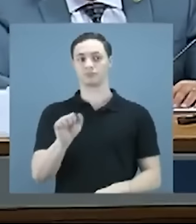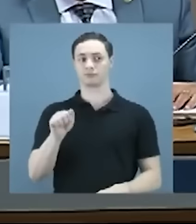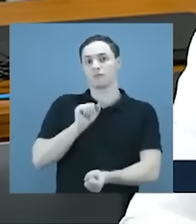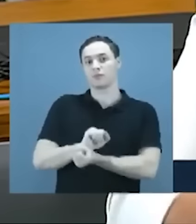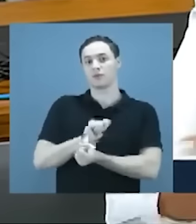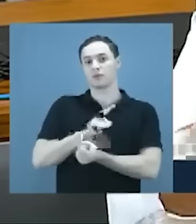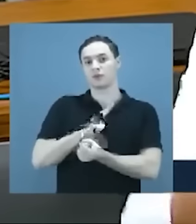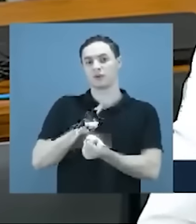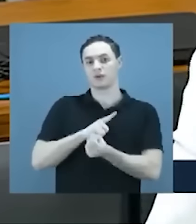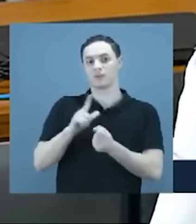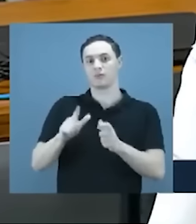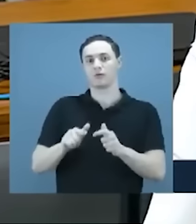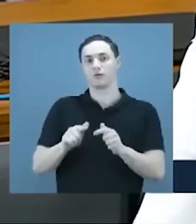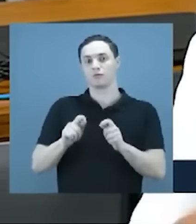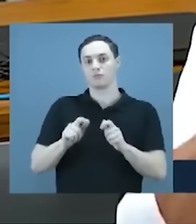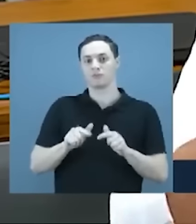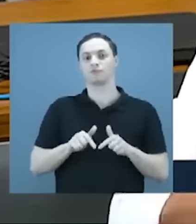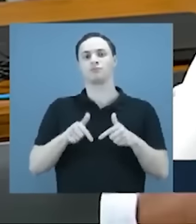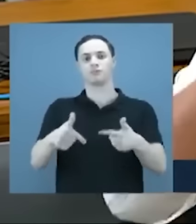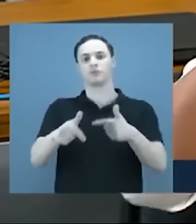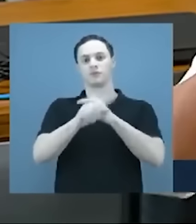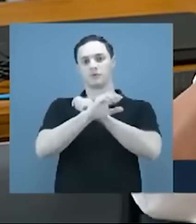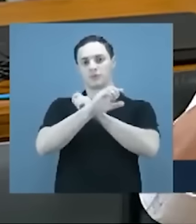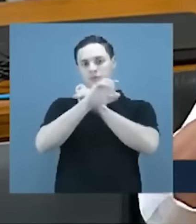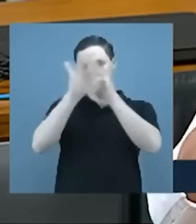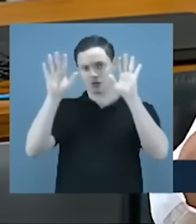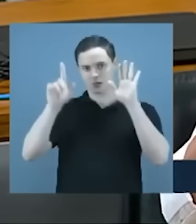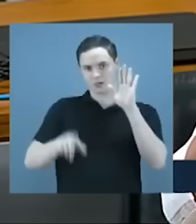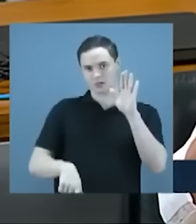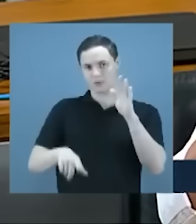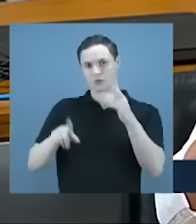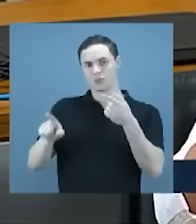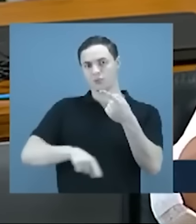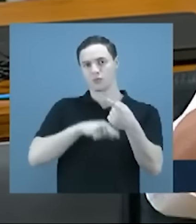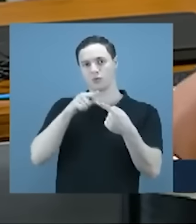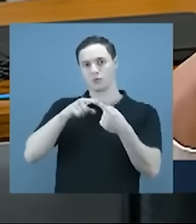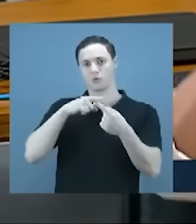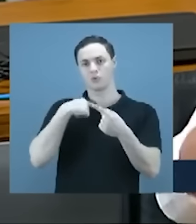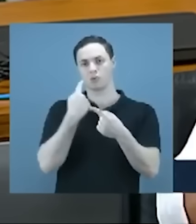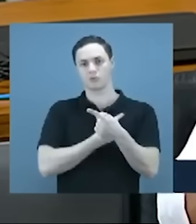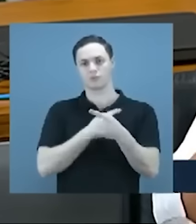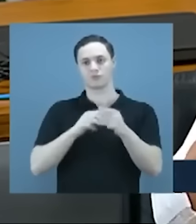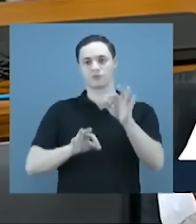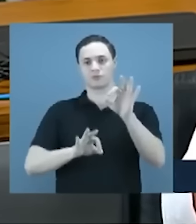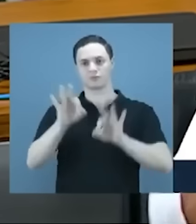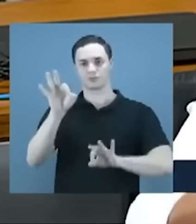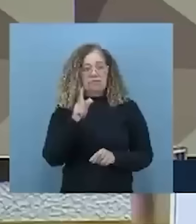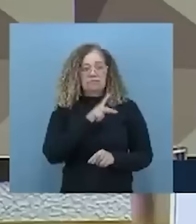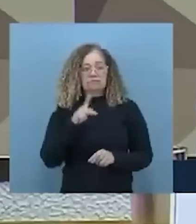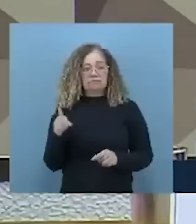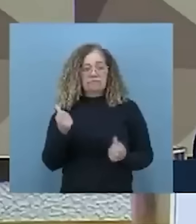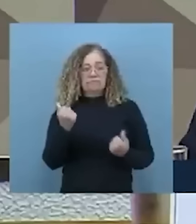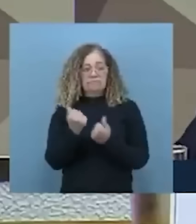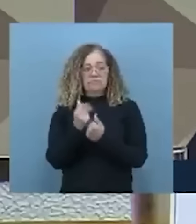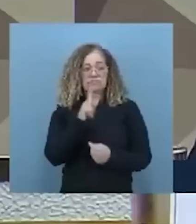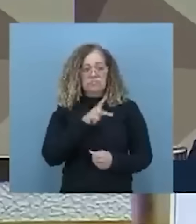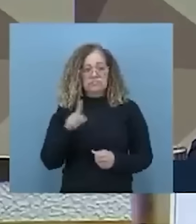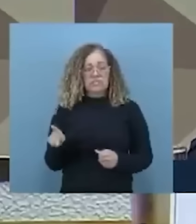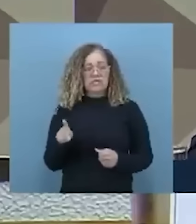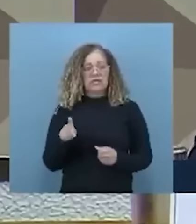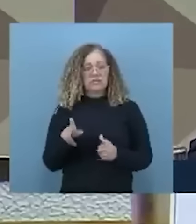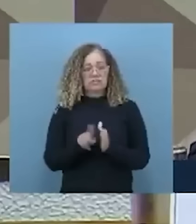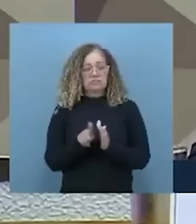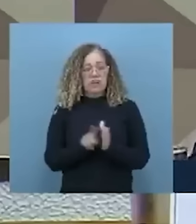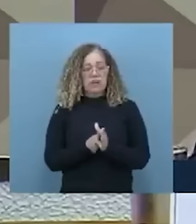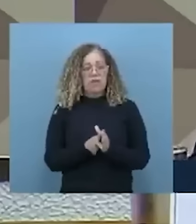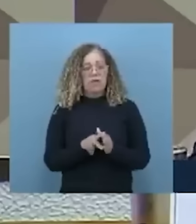relatora no trecho Elisiane Gama faz um discurso inflamado sobre a crise do vício causado pelas bets eu